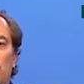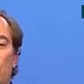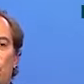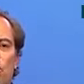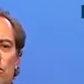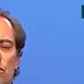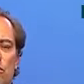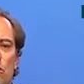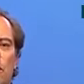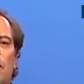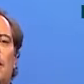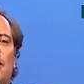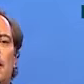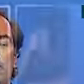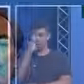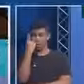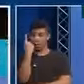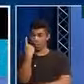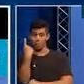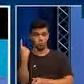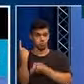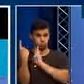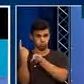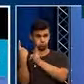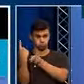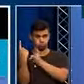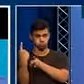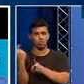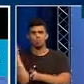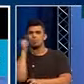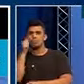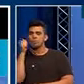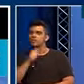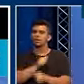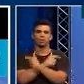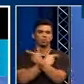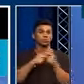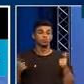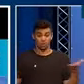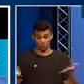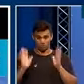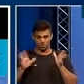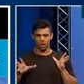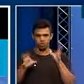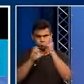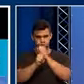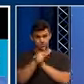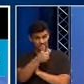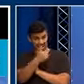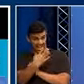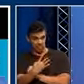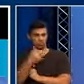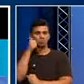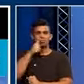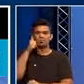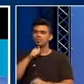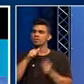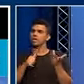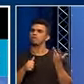principais, só um continuou, não havia mulheres, hoje são 14 na liderança, e a gente